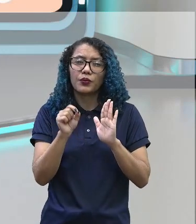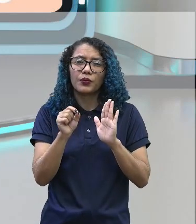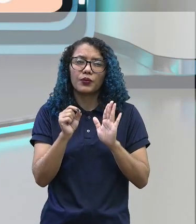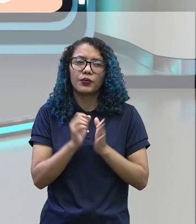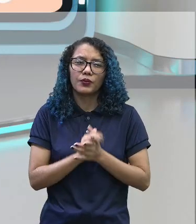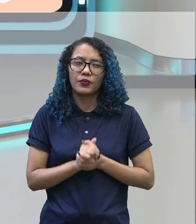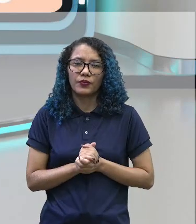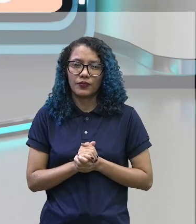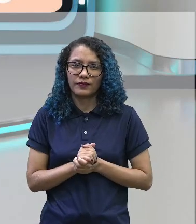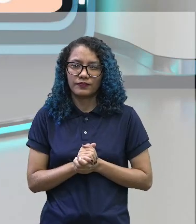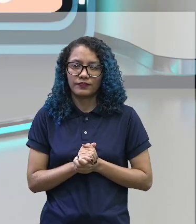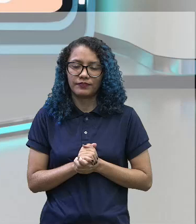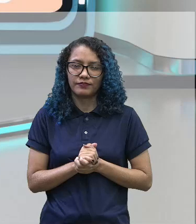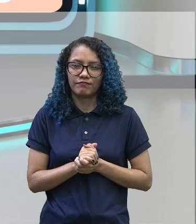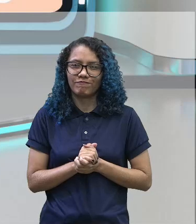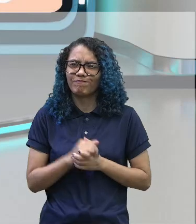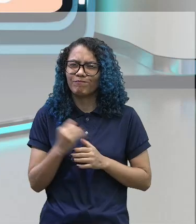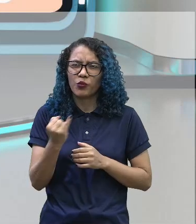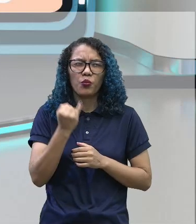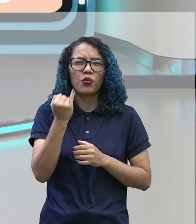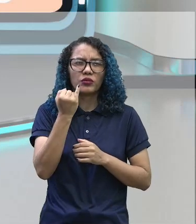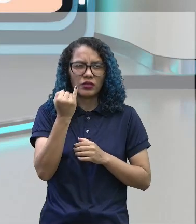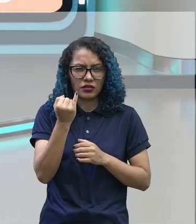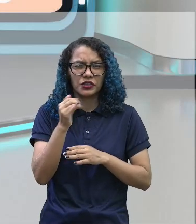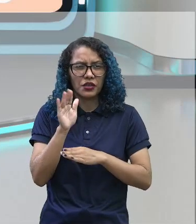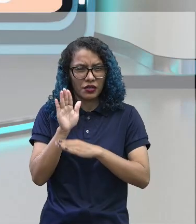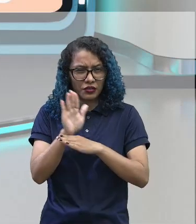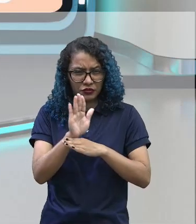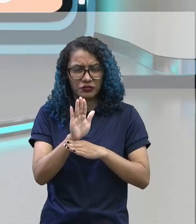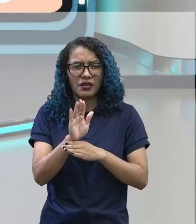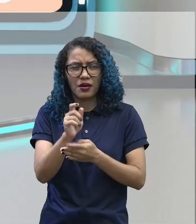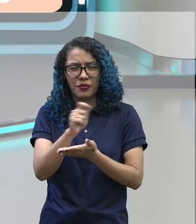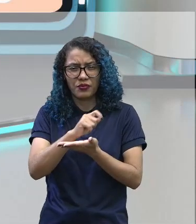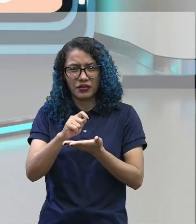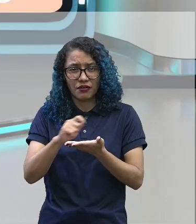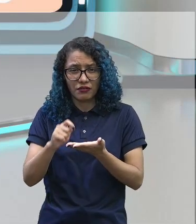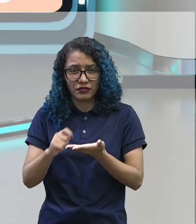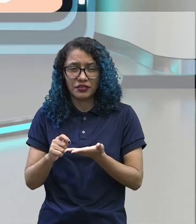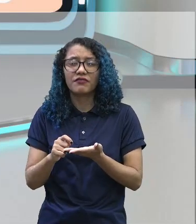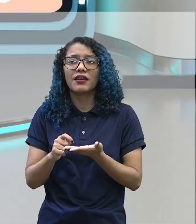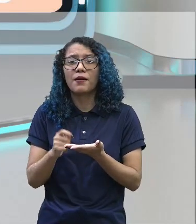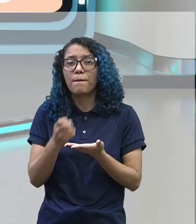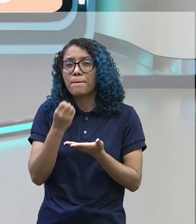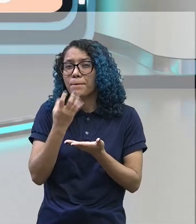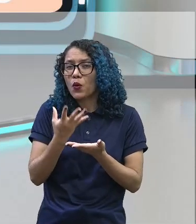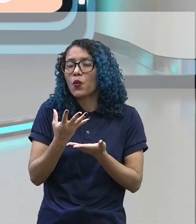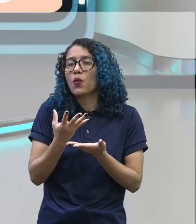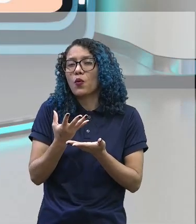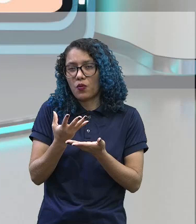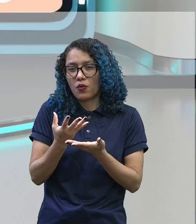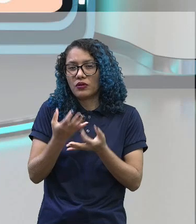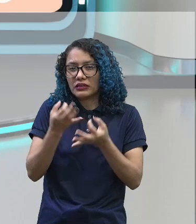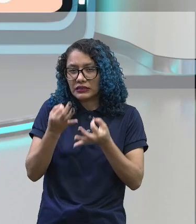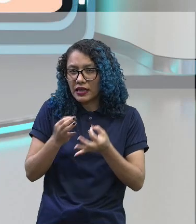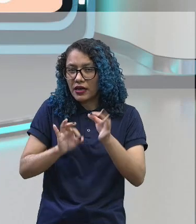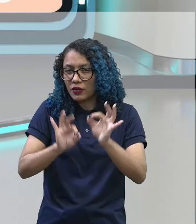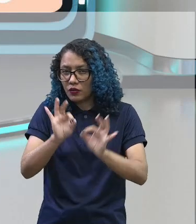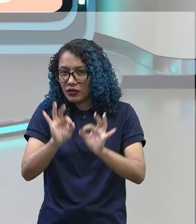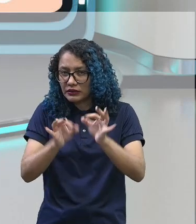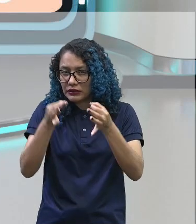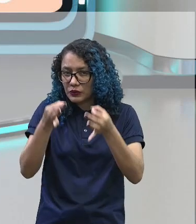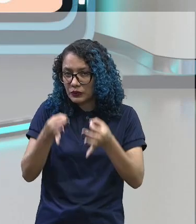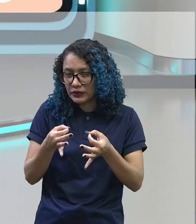é uma grande aliada para escrever de forma a fluir, ou seja, de forma